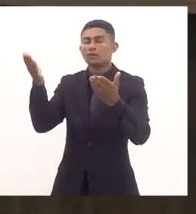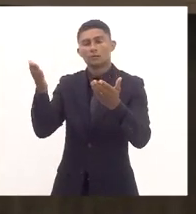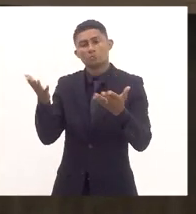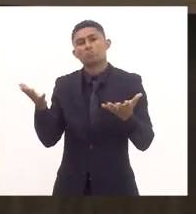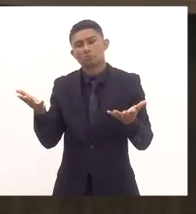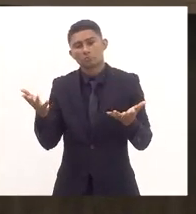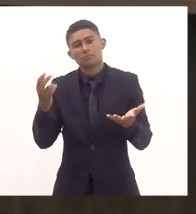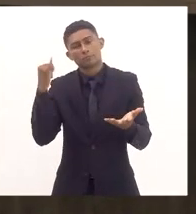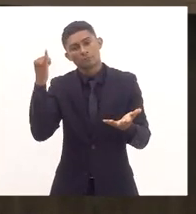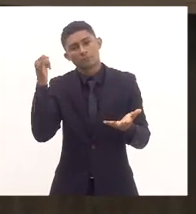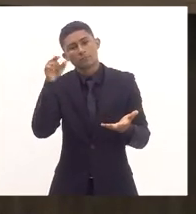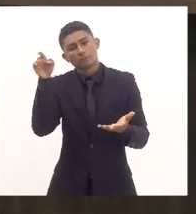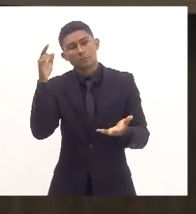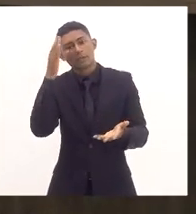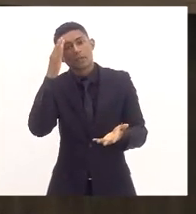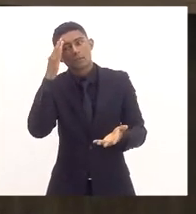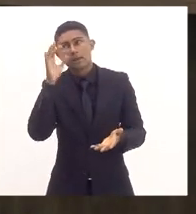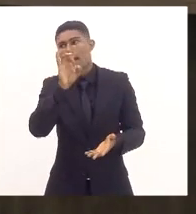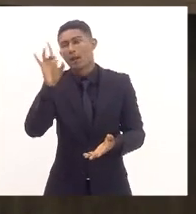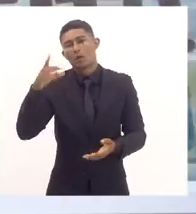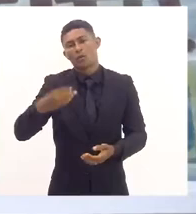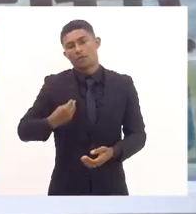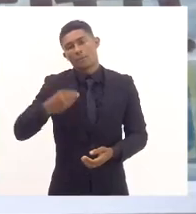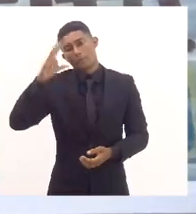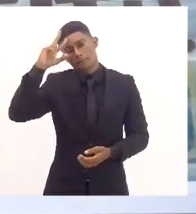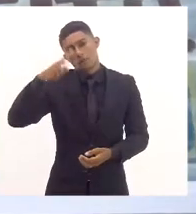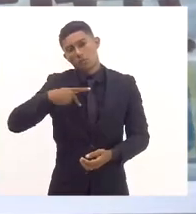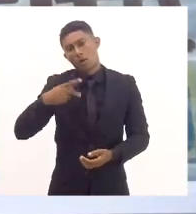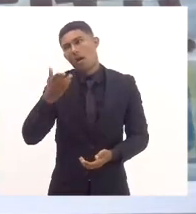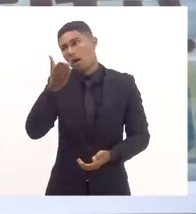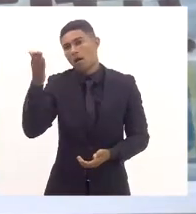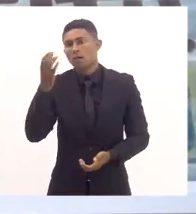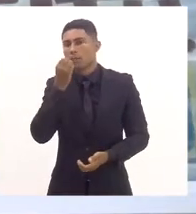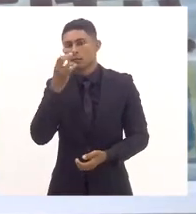sem uma definição na vida pessoal de cada um